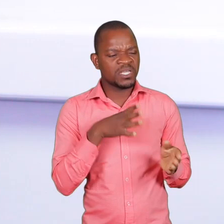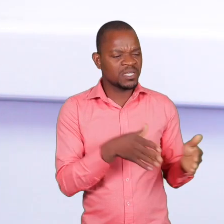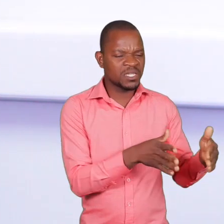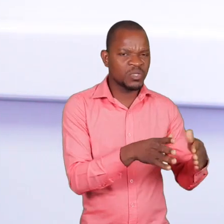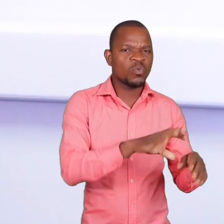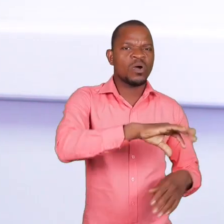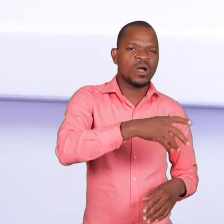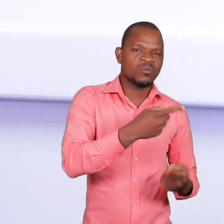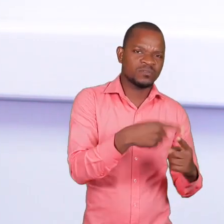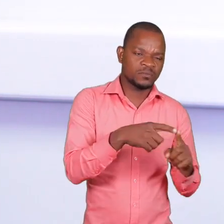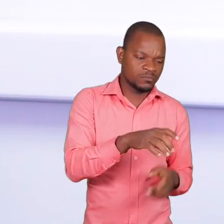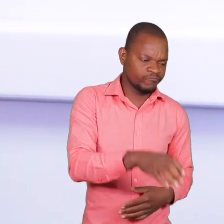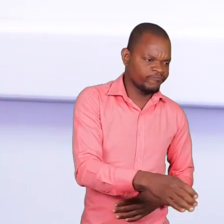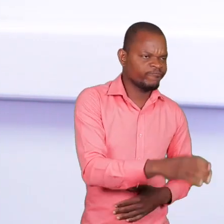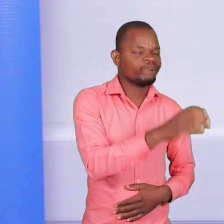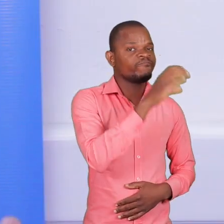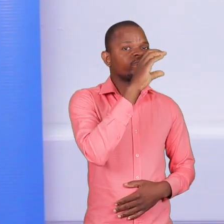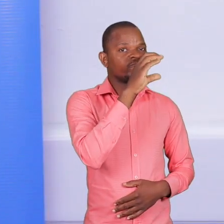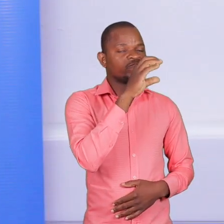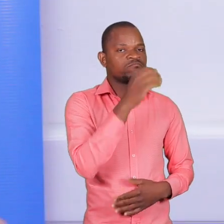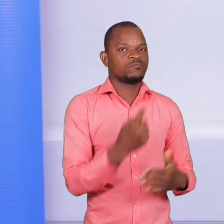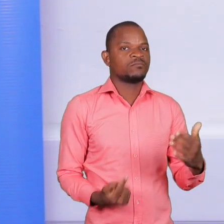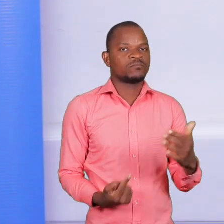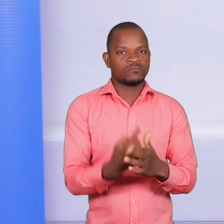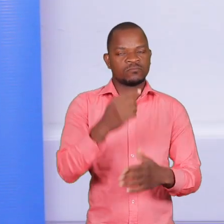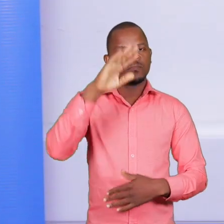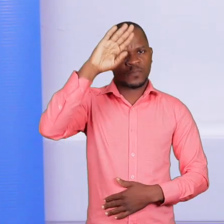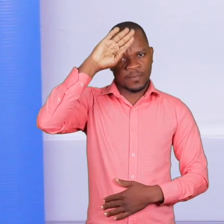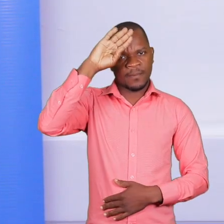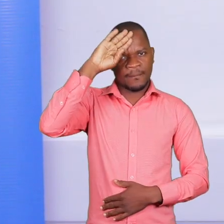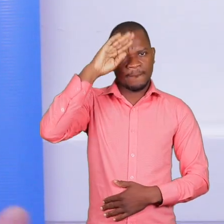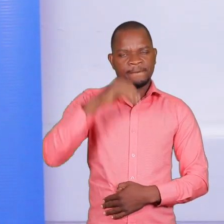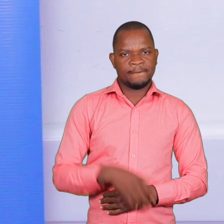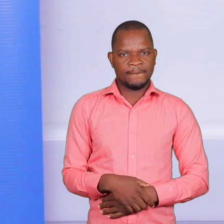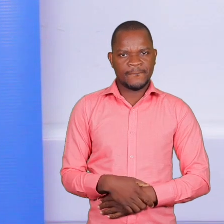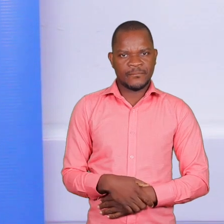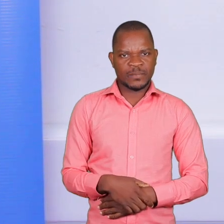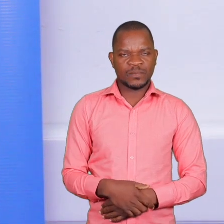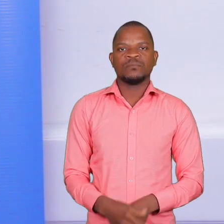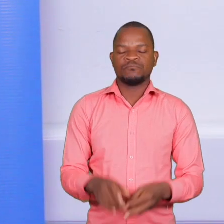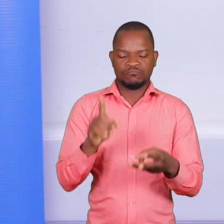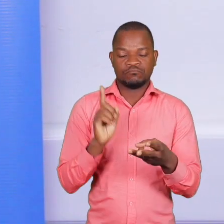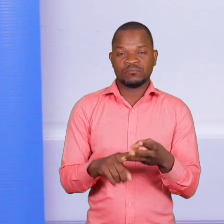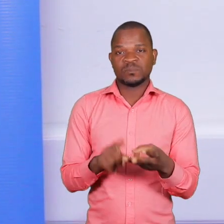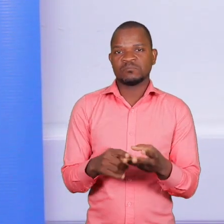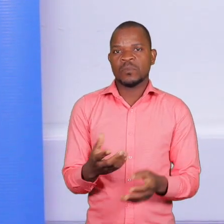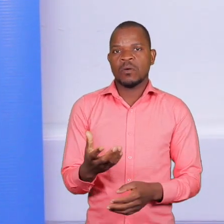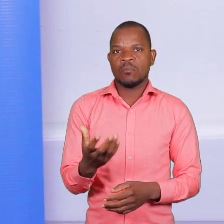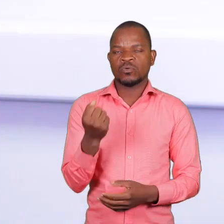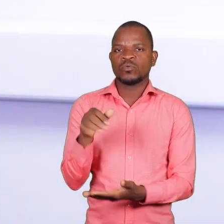água não tratada, pode contrair doença. Por outro lado, pode ir às machambas, onde